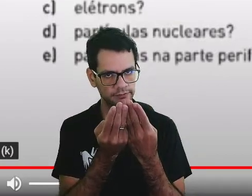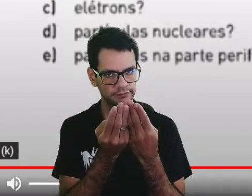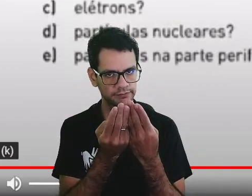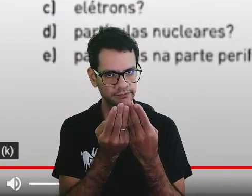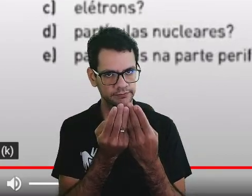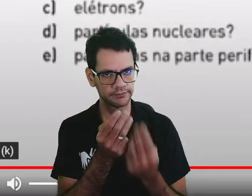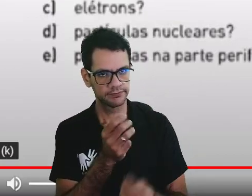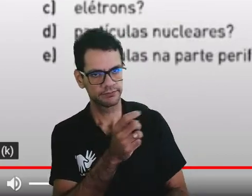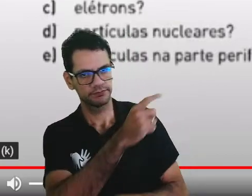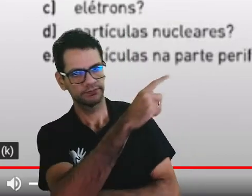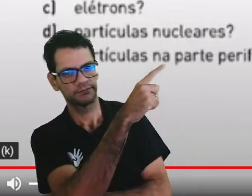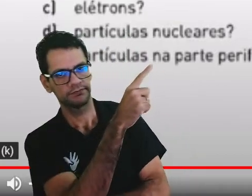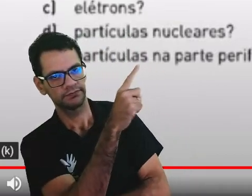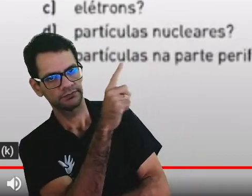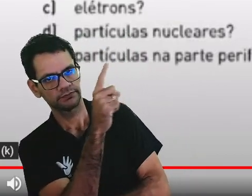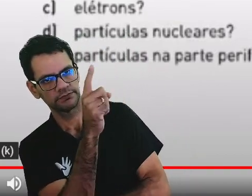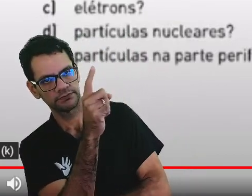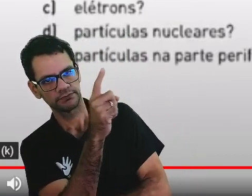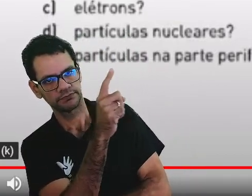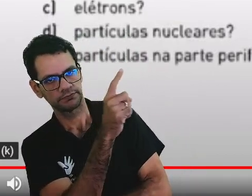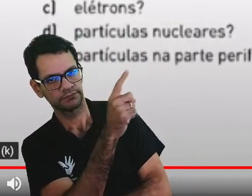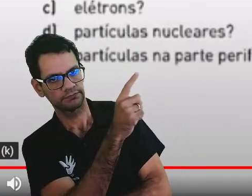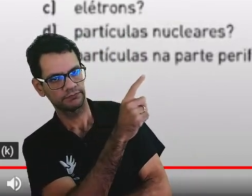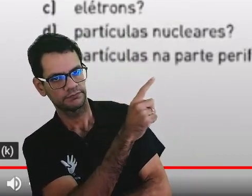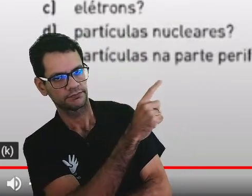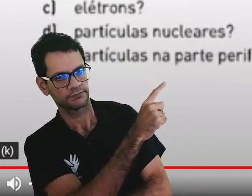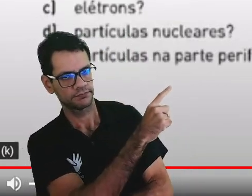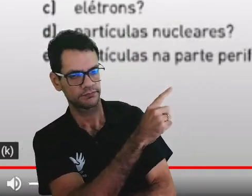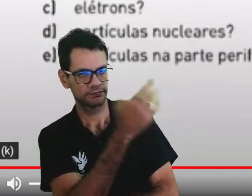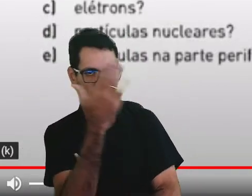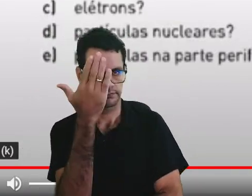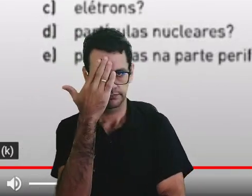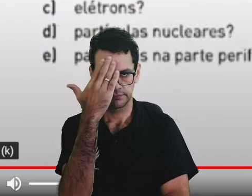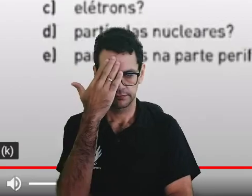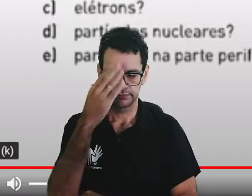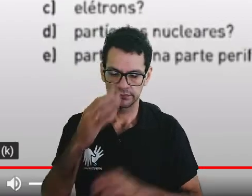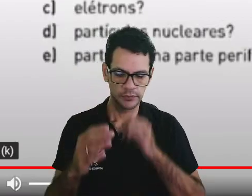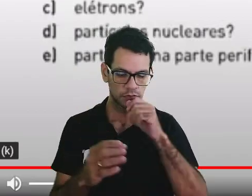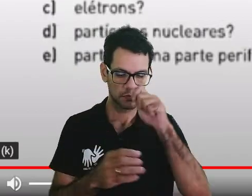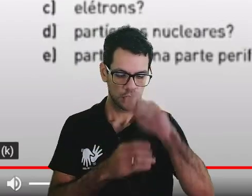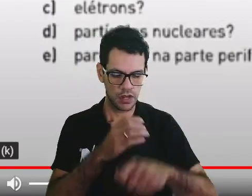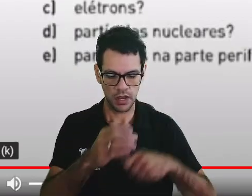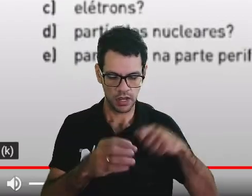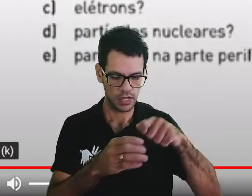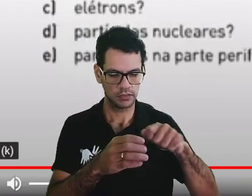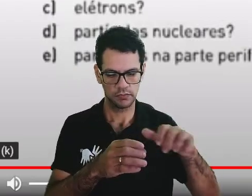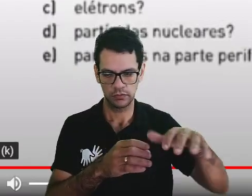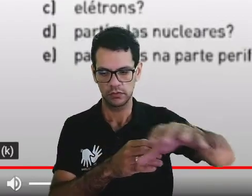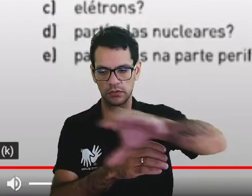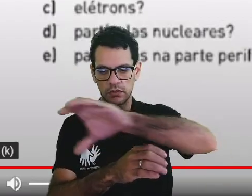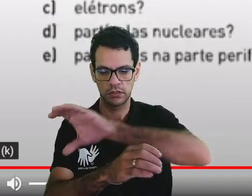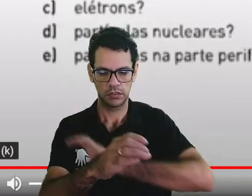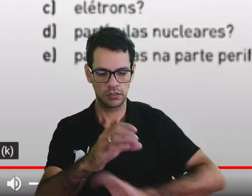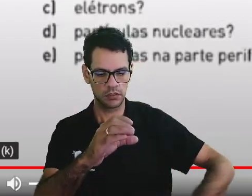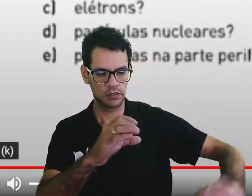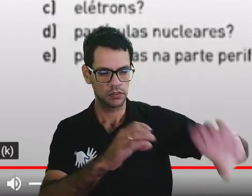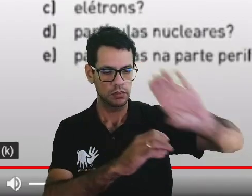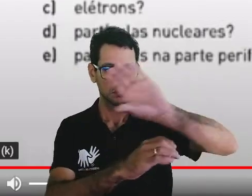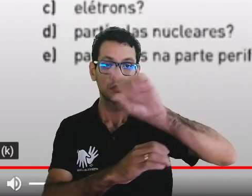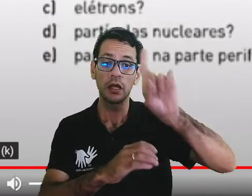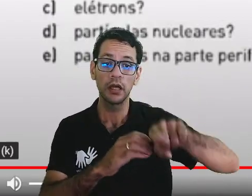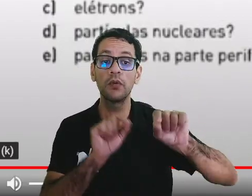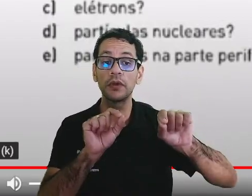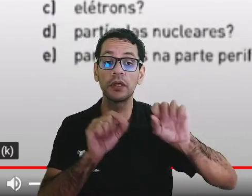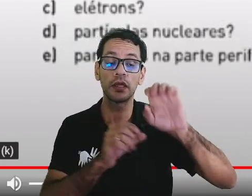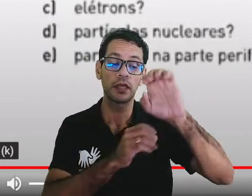Partículas na parte periférica do átomo. Ele está perguntando o que fica na periferia do átomo, na eletrosfera. É o elétron.